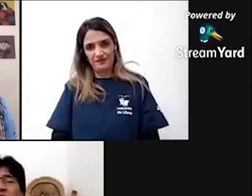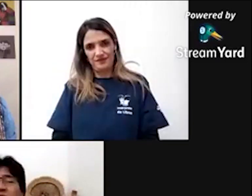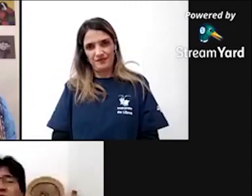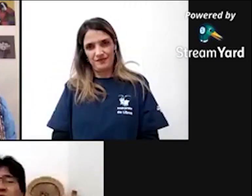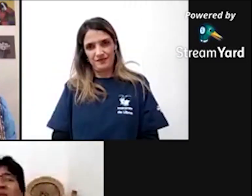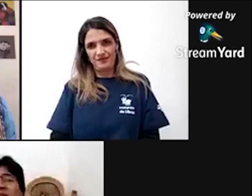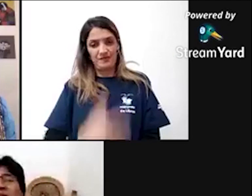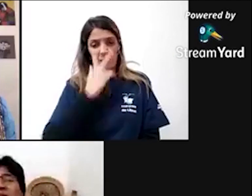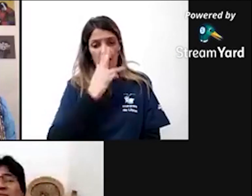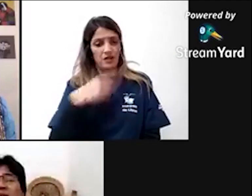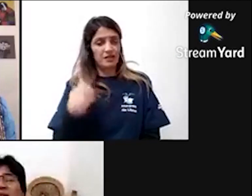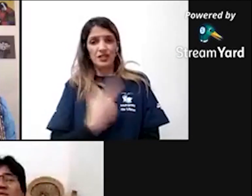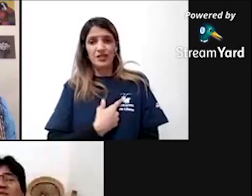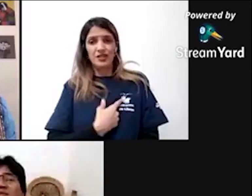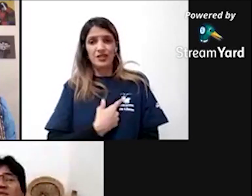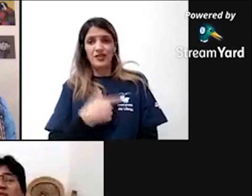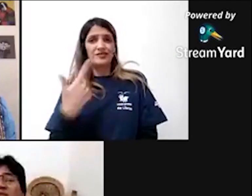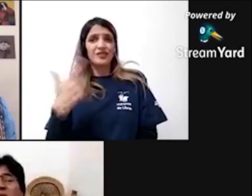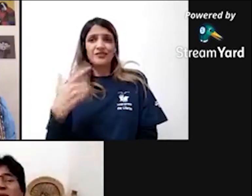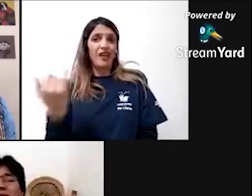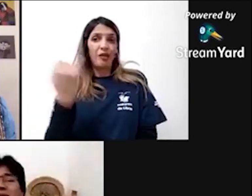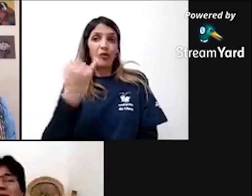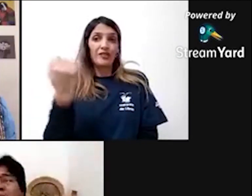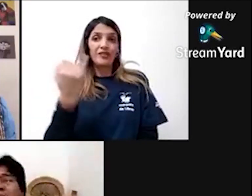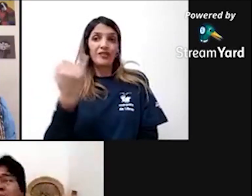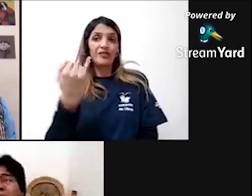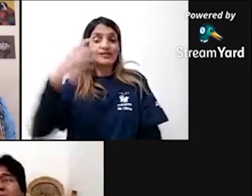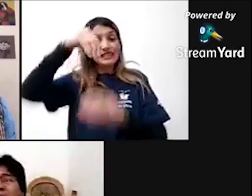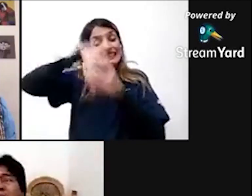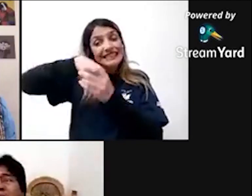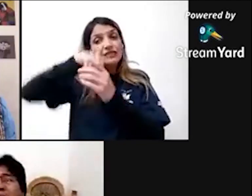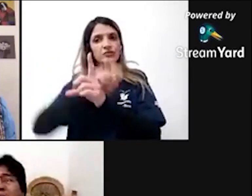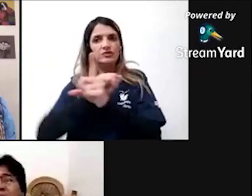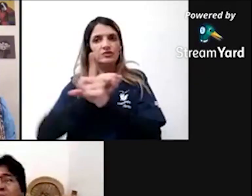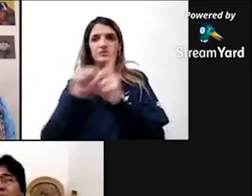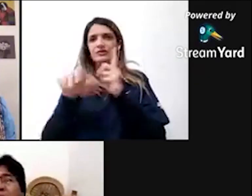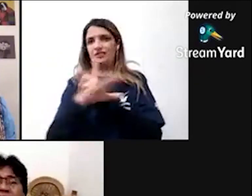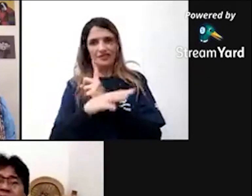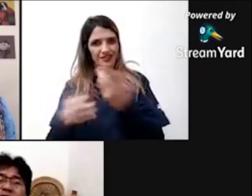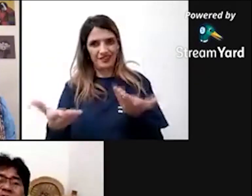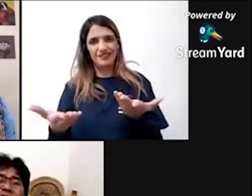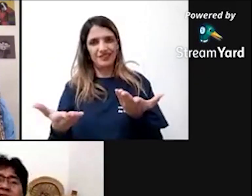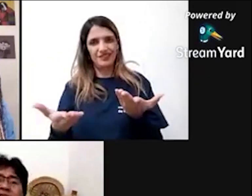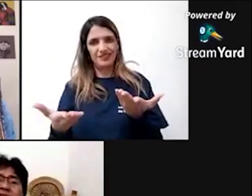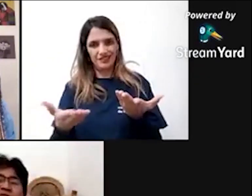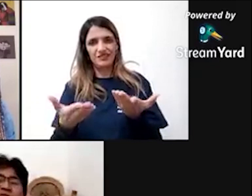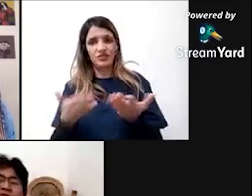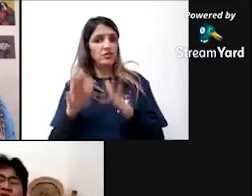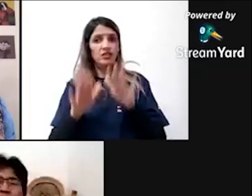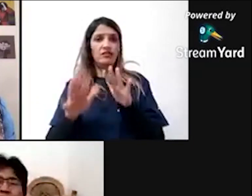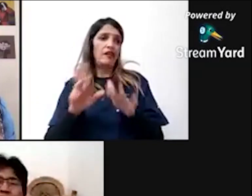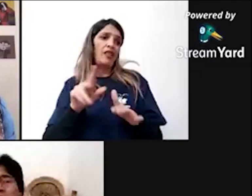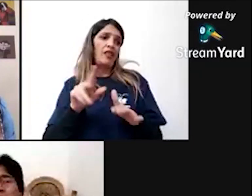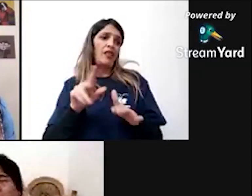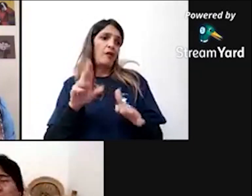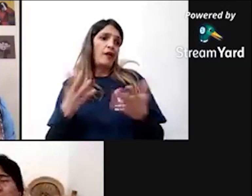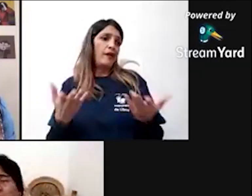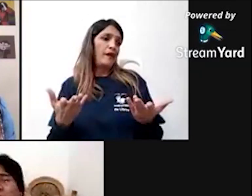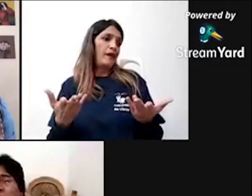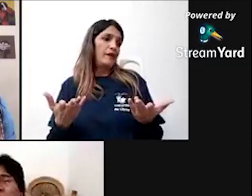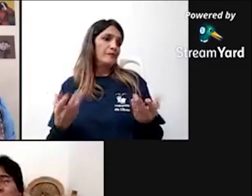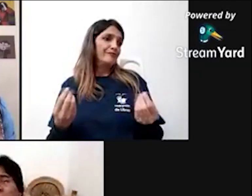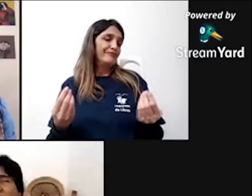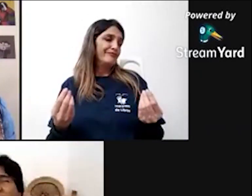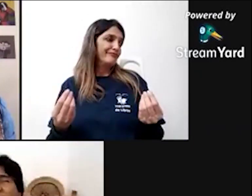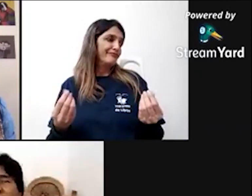que parece que a gente não tem importância dentro dessa sociedade, sabe? Talvez não seja intencional, não sei